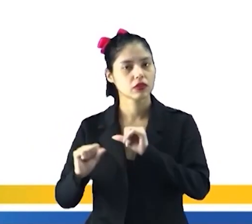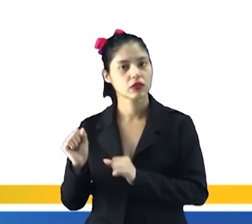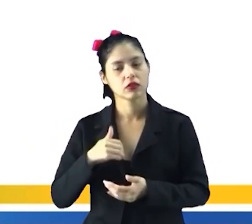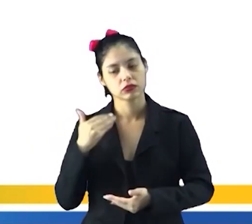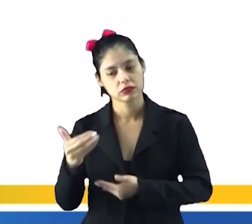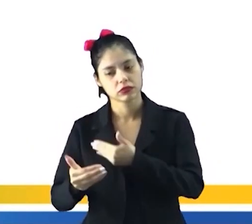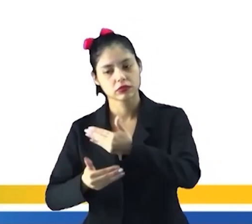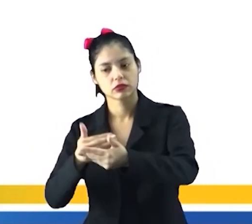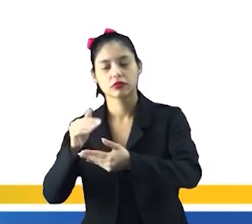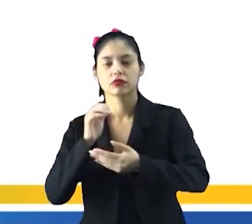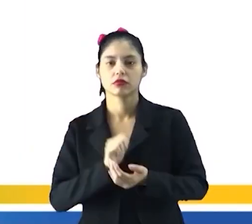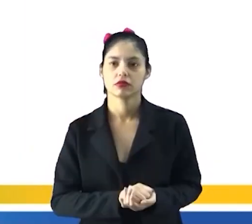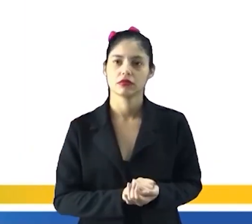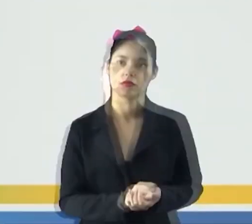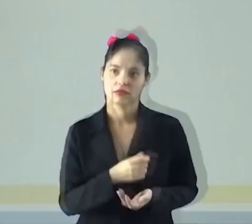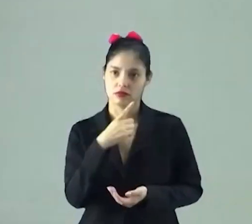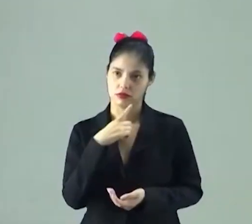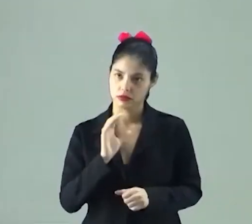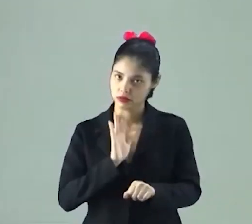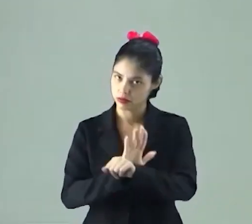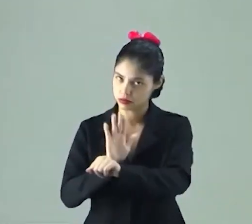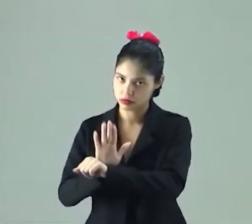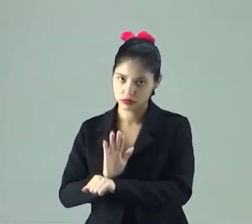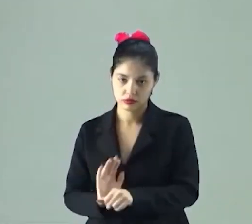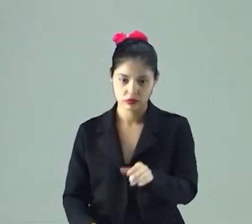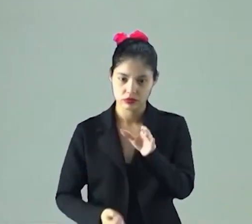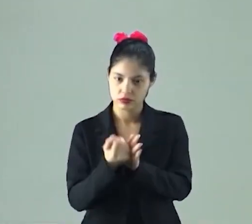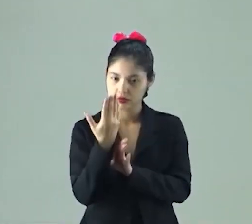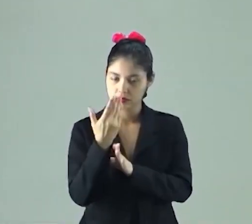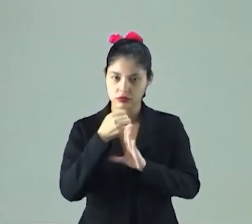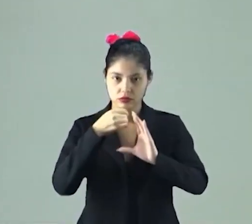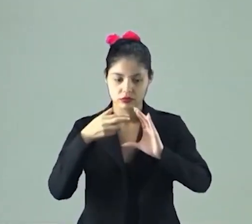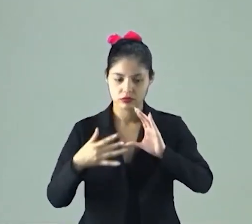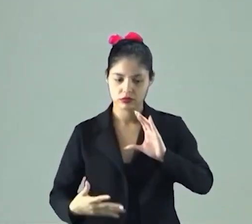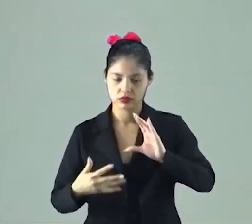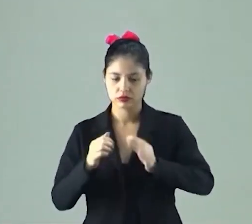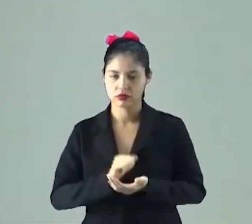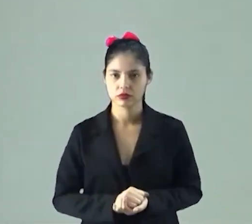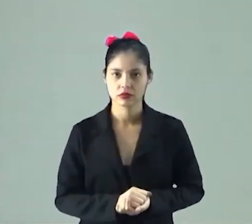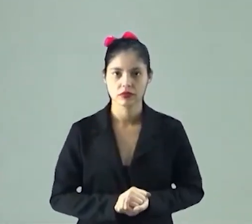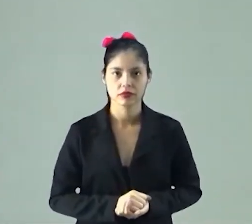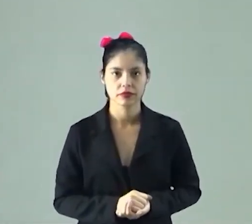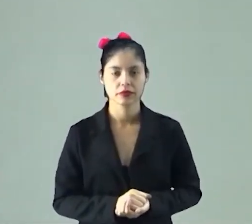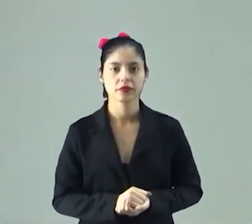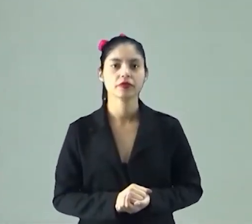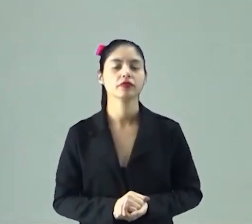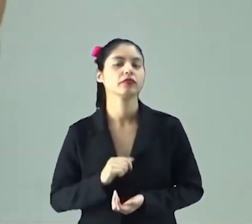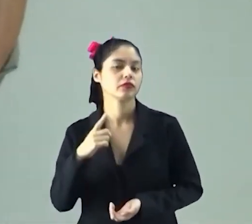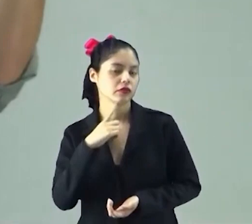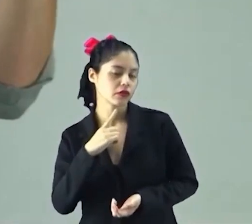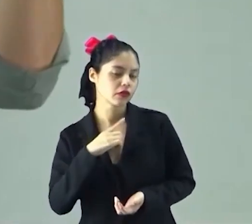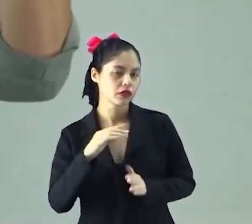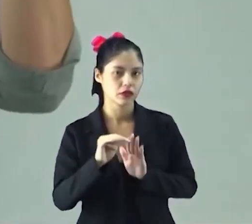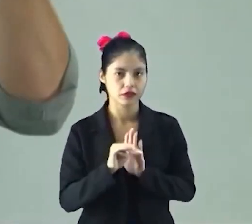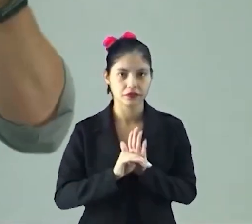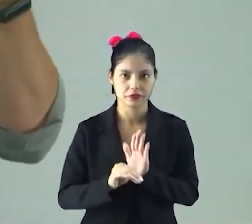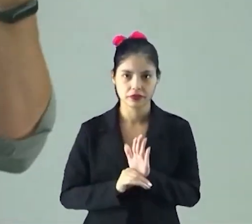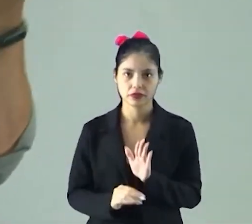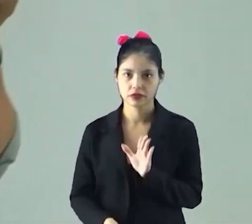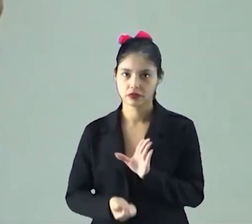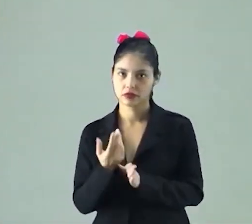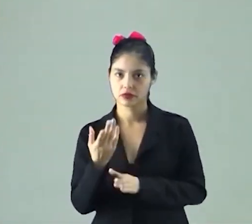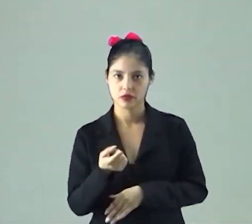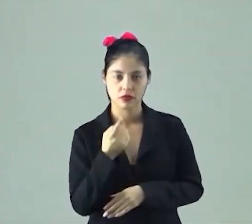durante o processo de formação contribuiu para o surgimento das espécies. Então, a gente tinha lá no princípio da formação da Terra um